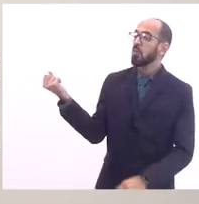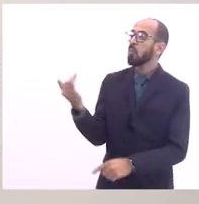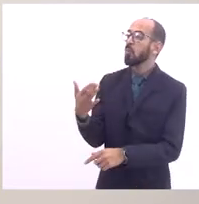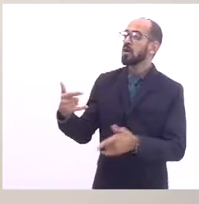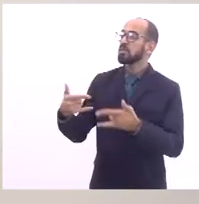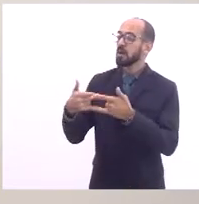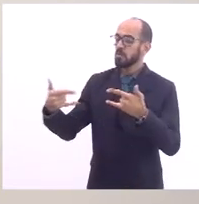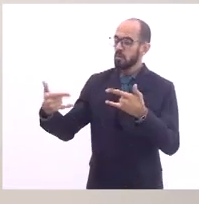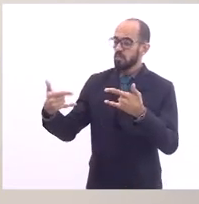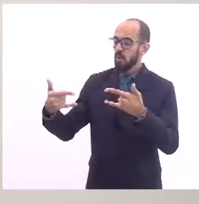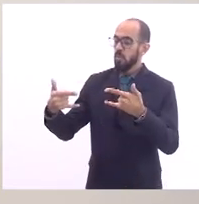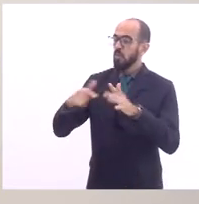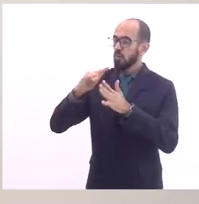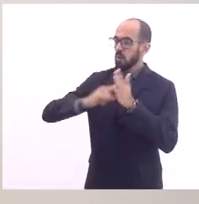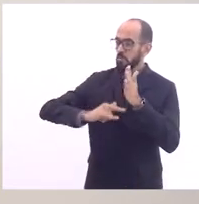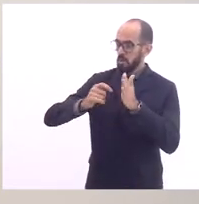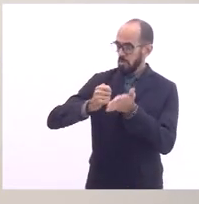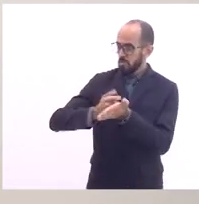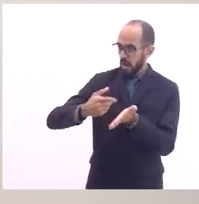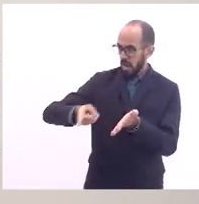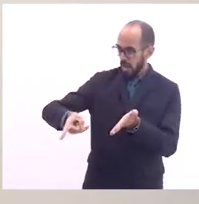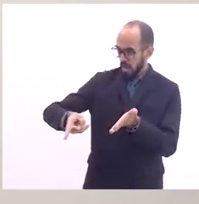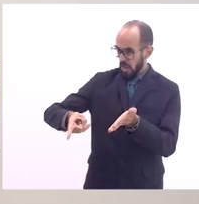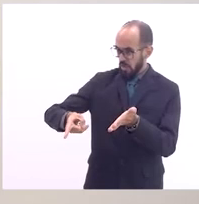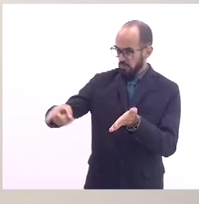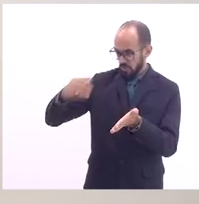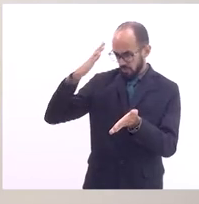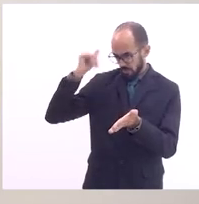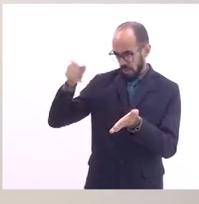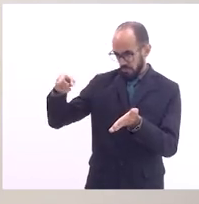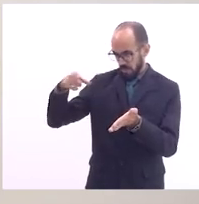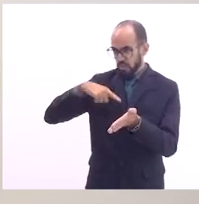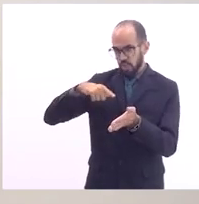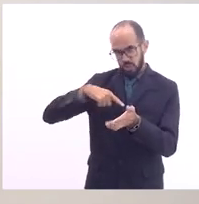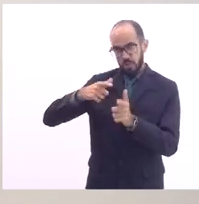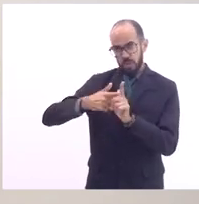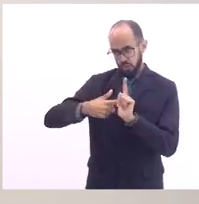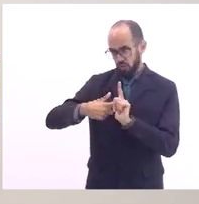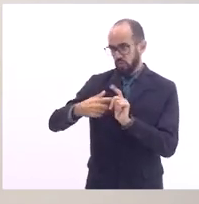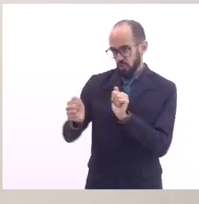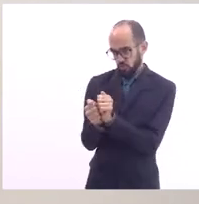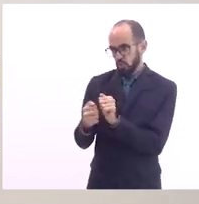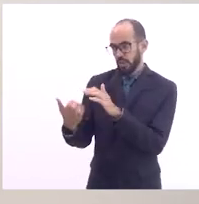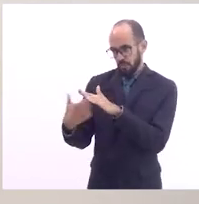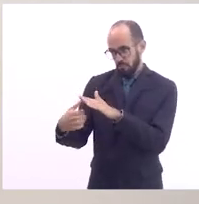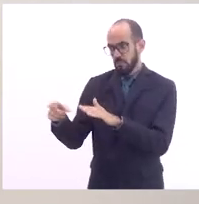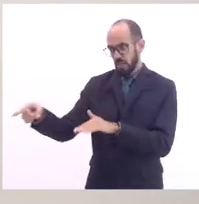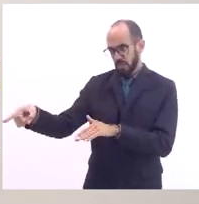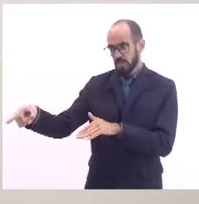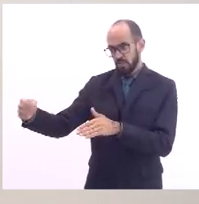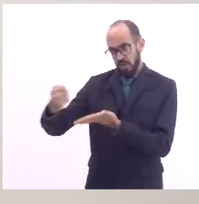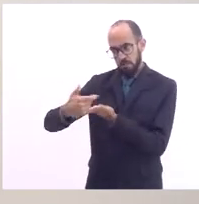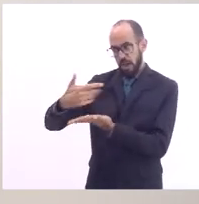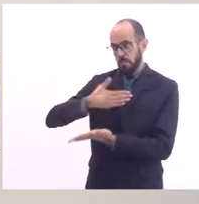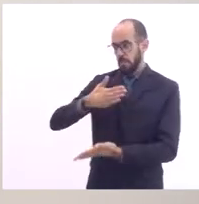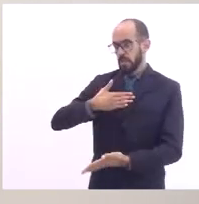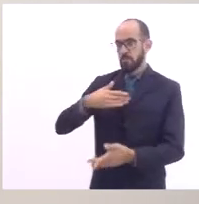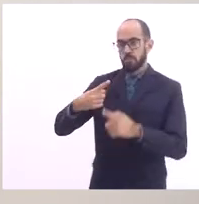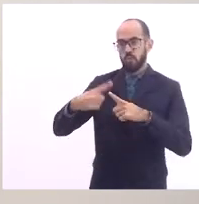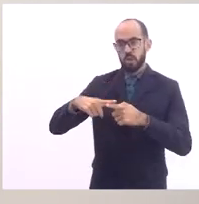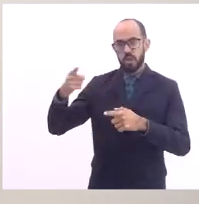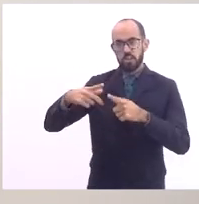né, ô Binho? Nós já temos um crédito lá, fantástico, lá com a Enel, né? A quantidade de interrupção que nós